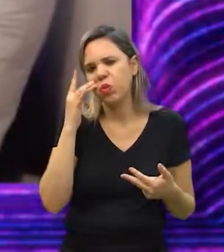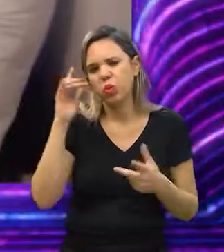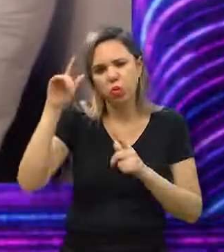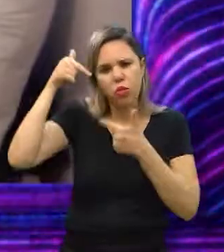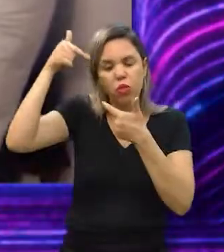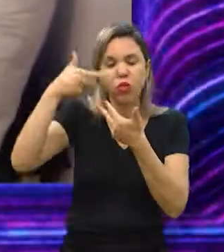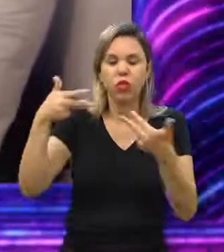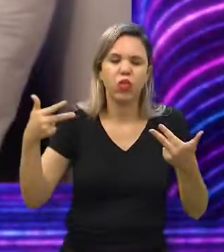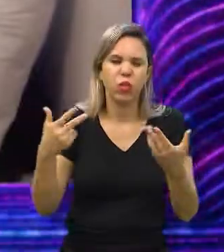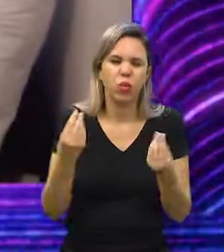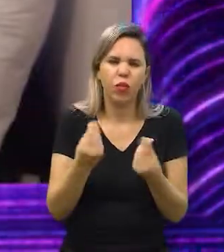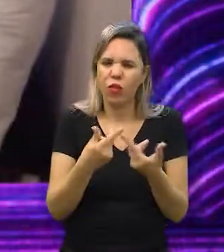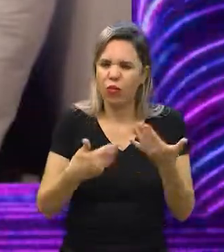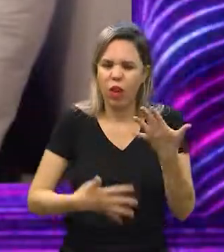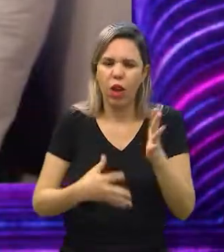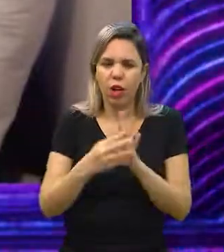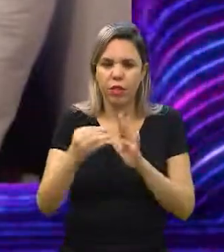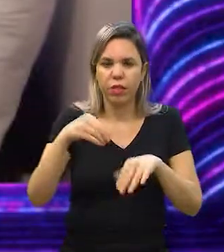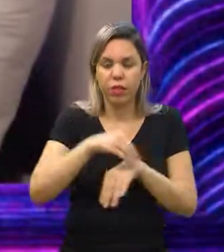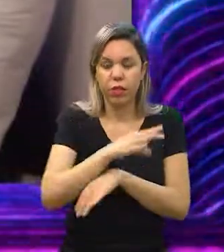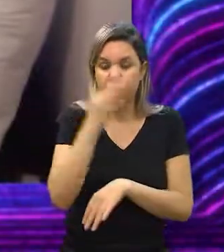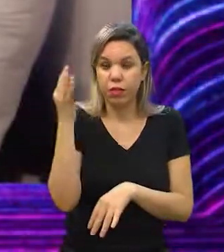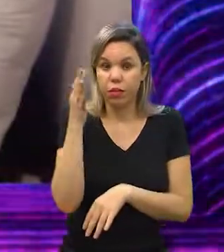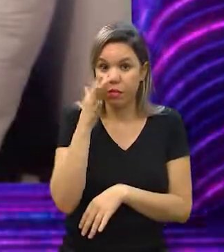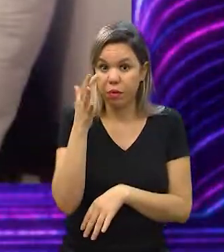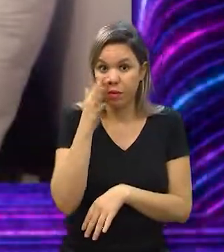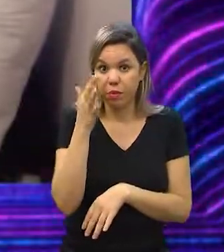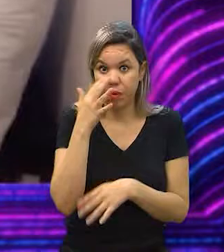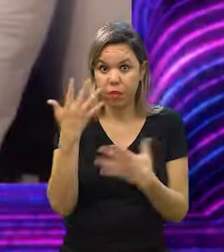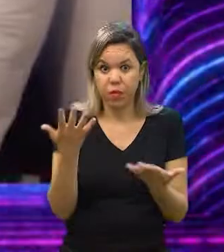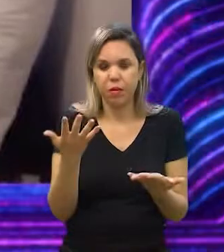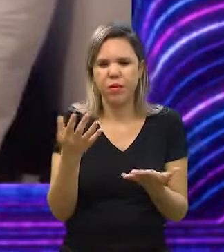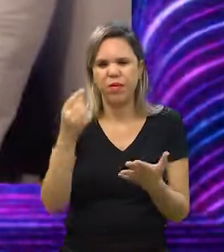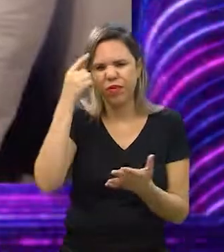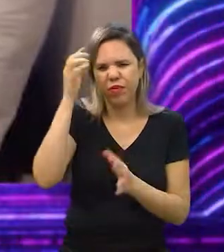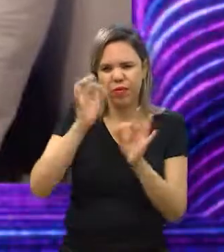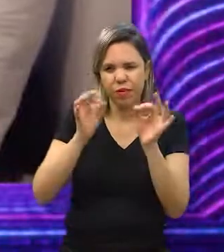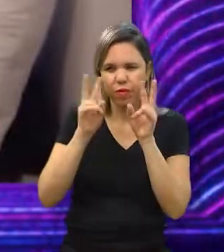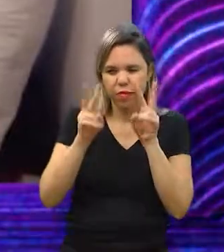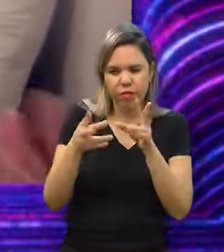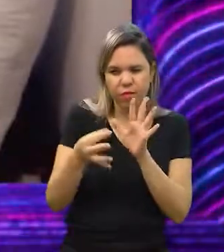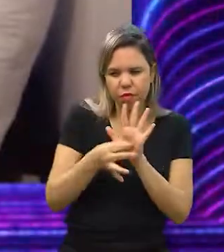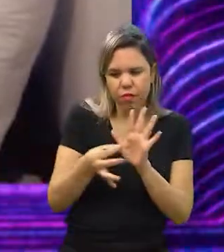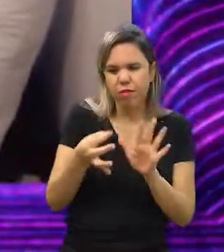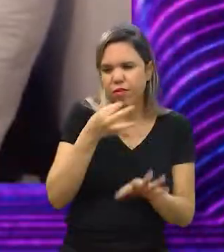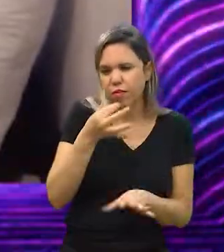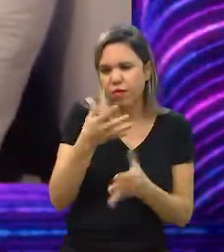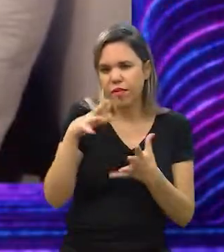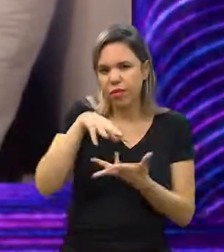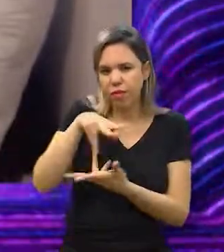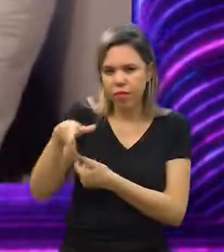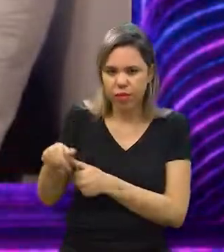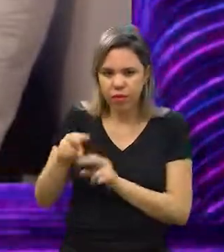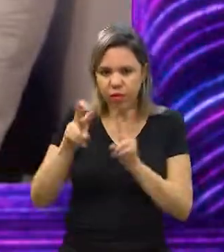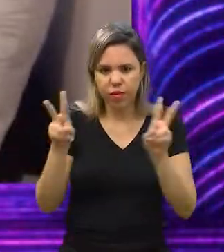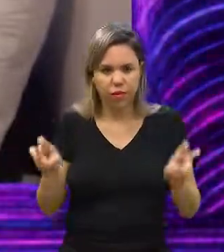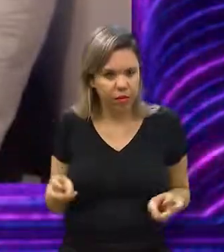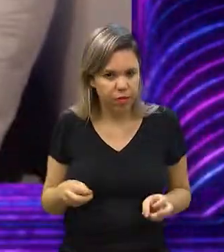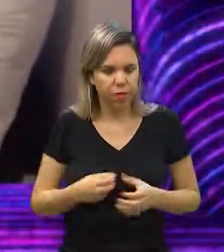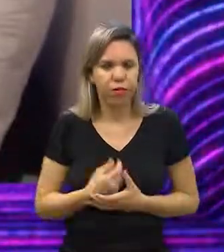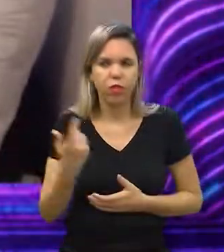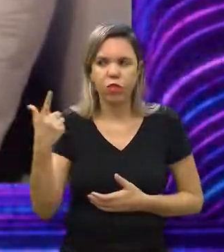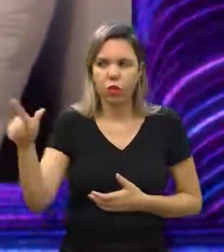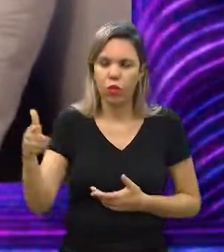George Orwell e Neil Gaiman são minhas inspirações, porque eles são fantásticos, né? A criatividade, o olhar deles para o mundo, essa